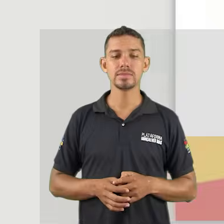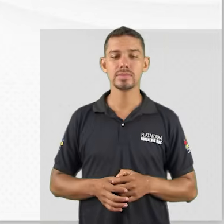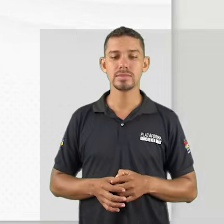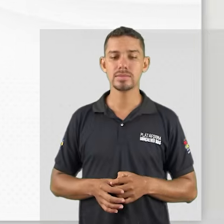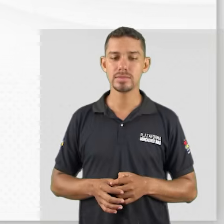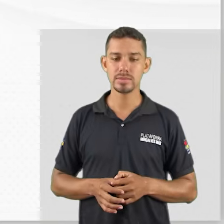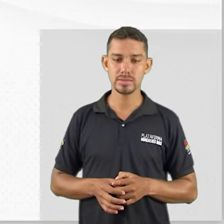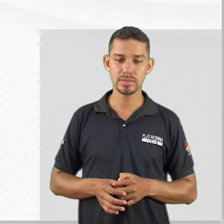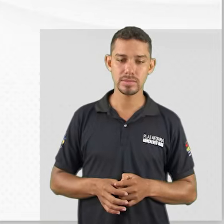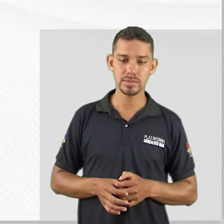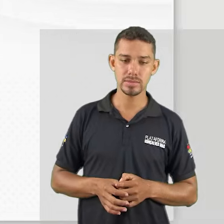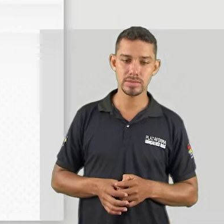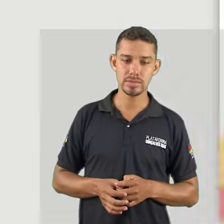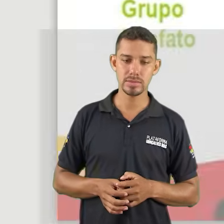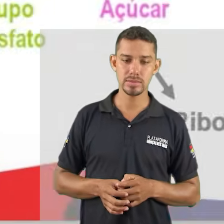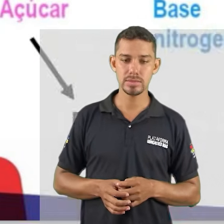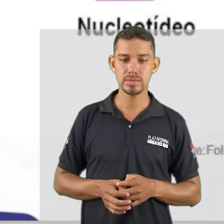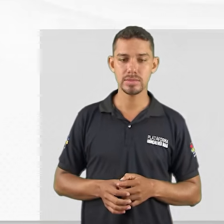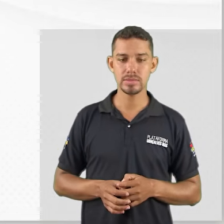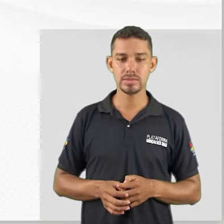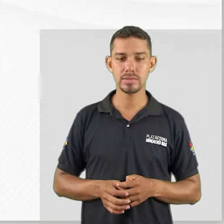que...